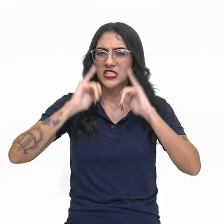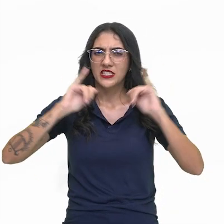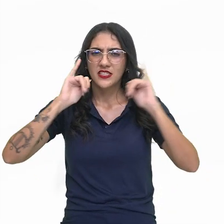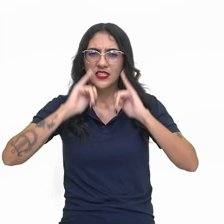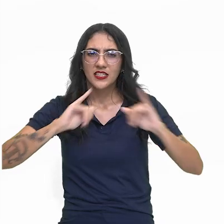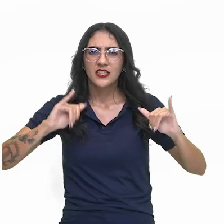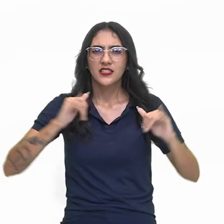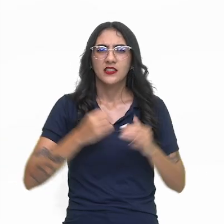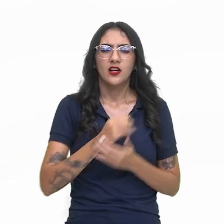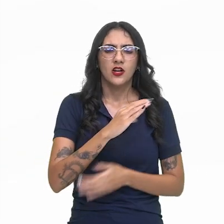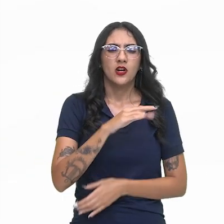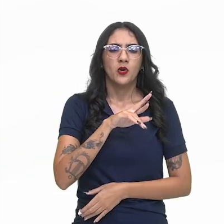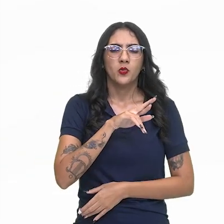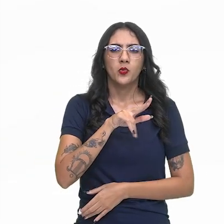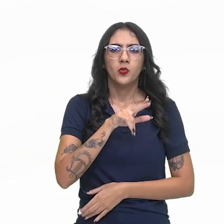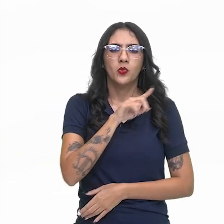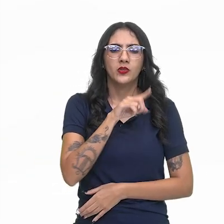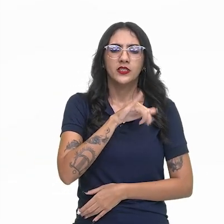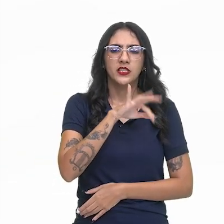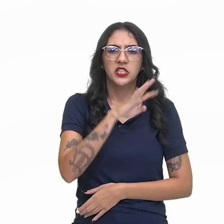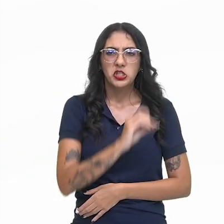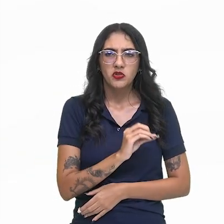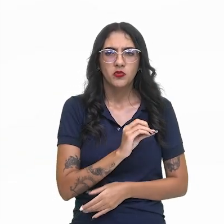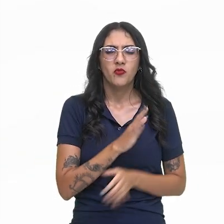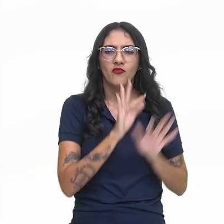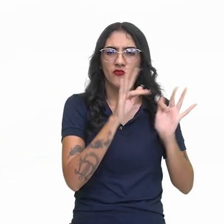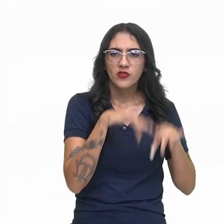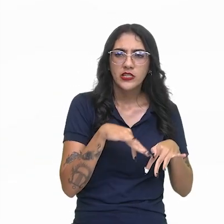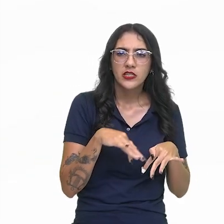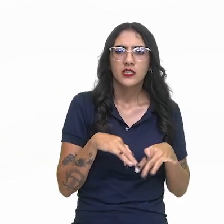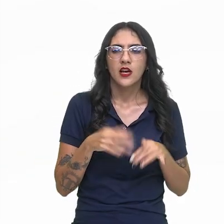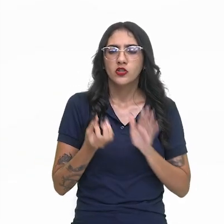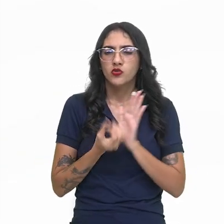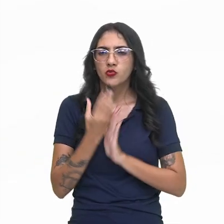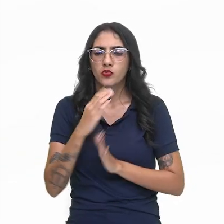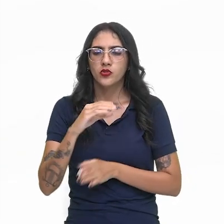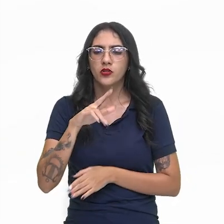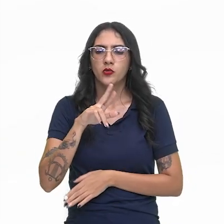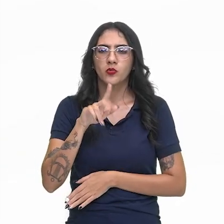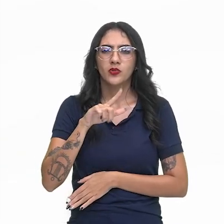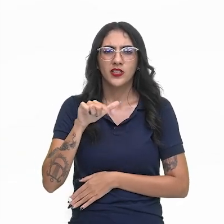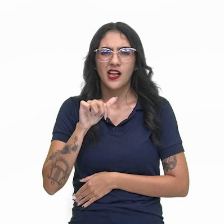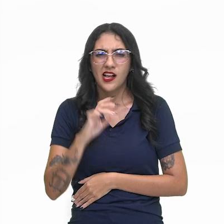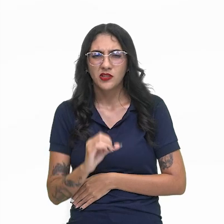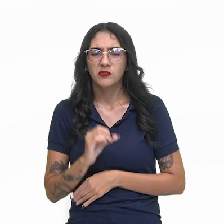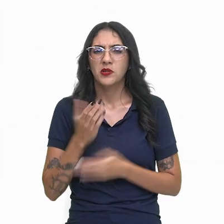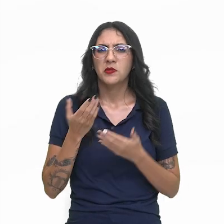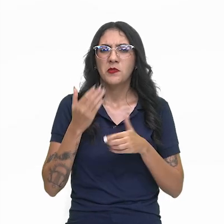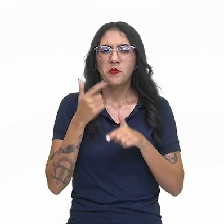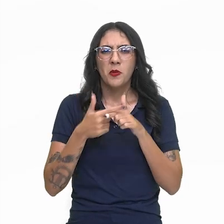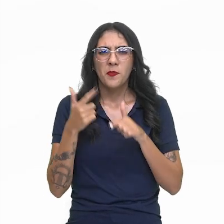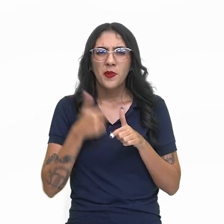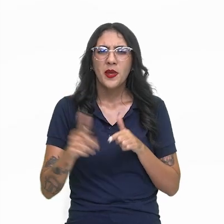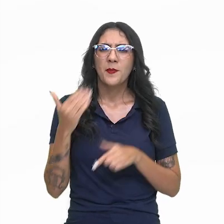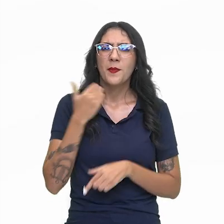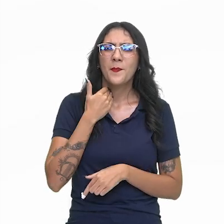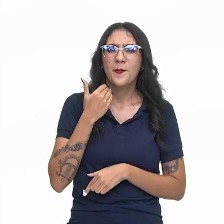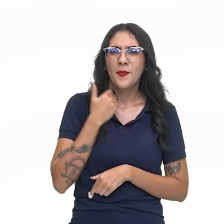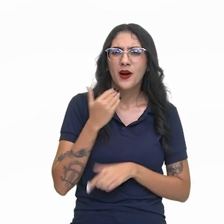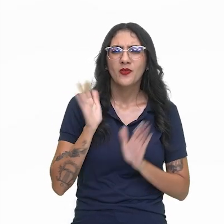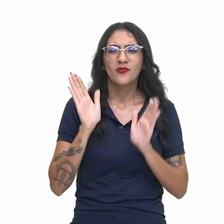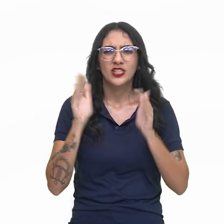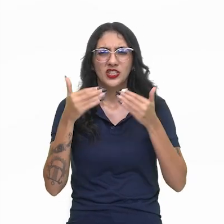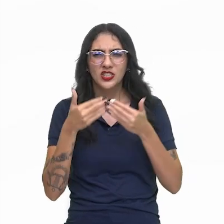nasce o cruzado, a troca de moedas, os bancos estão fechados, a inflação está em alta, a bolsa cai, o dólar